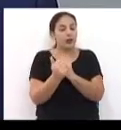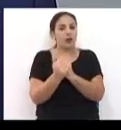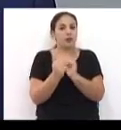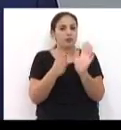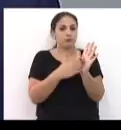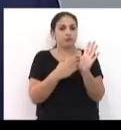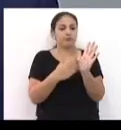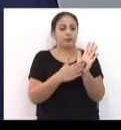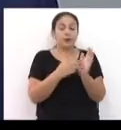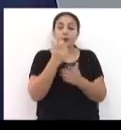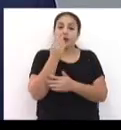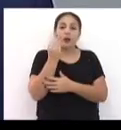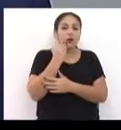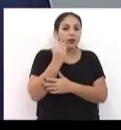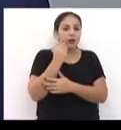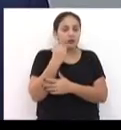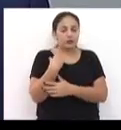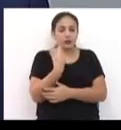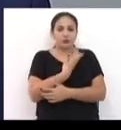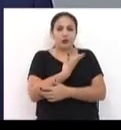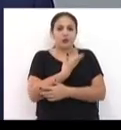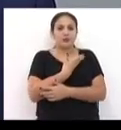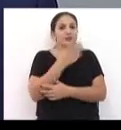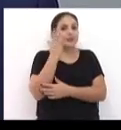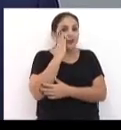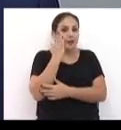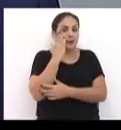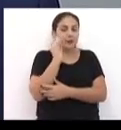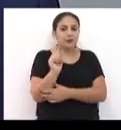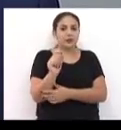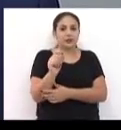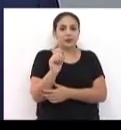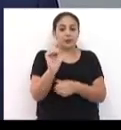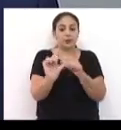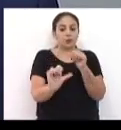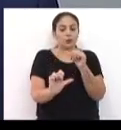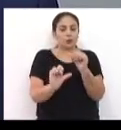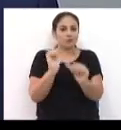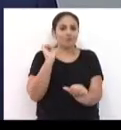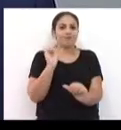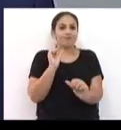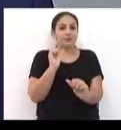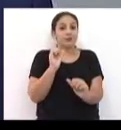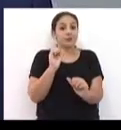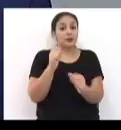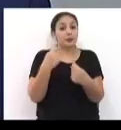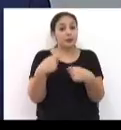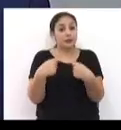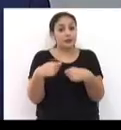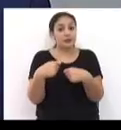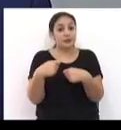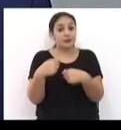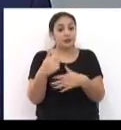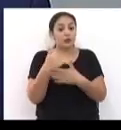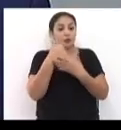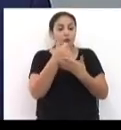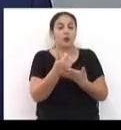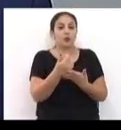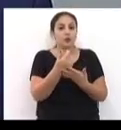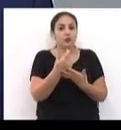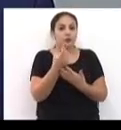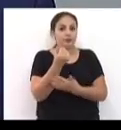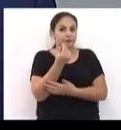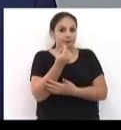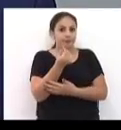séria. Agora, é por óbvio que nós sabemos que uma mudança dessas ela depende de um aporte financeiro considerável para